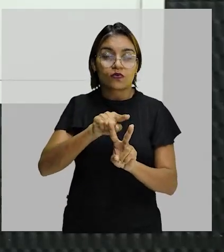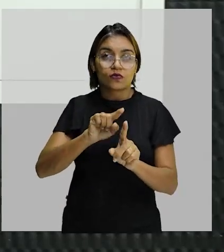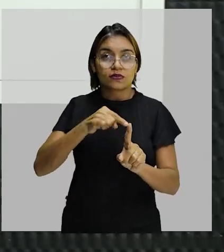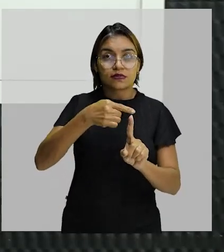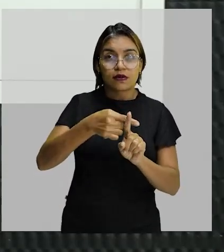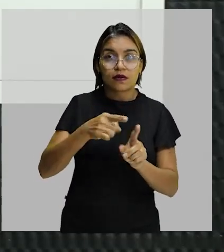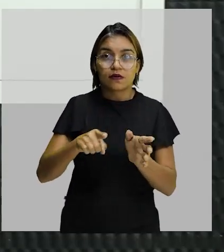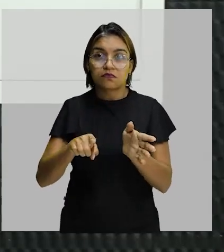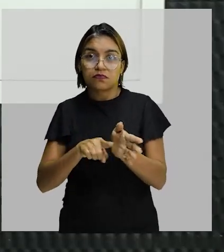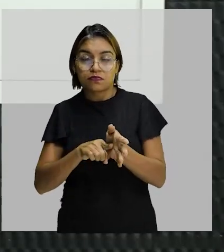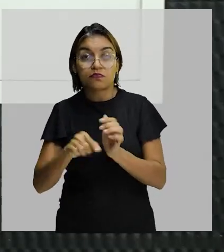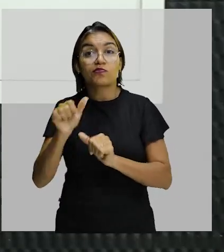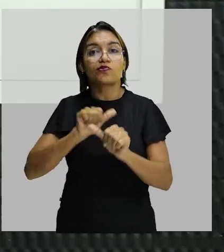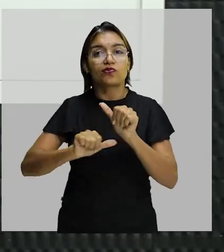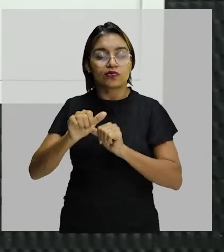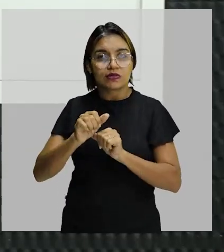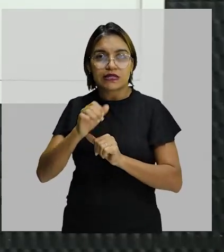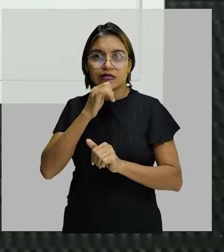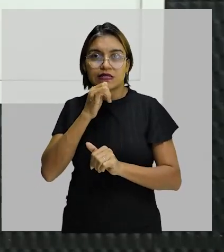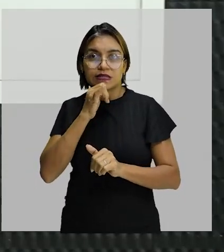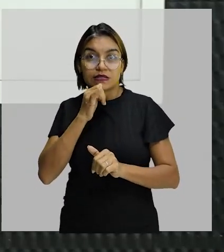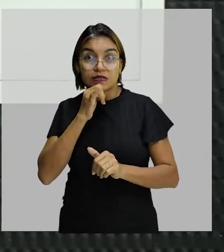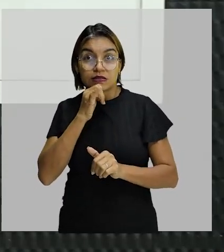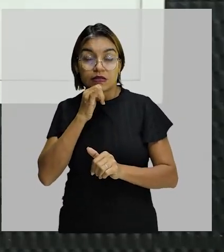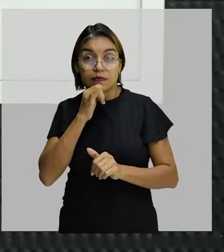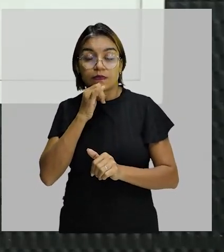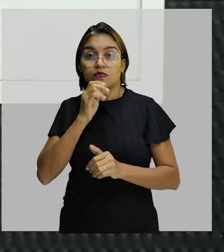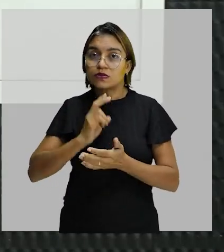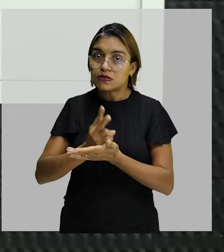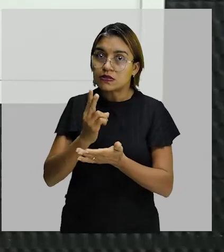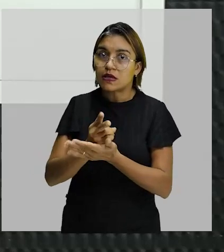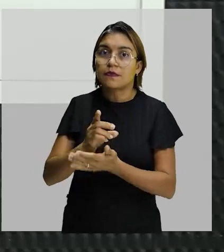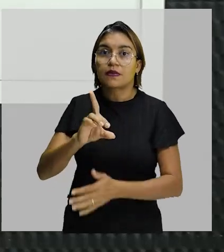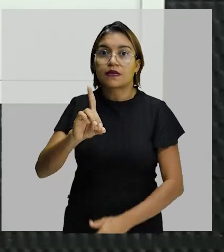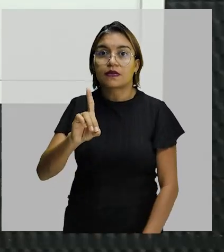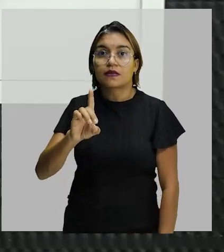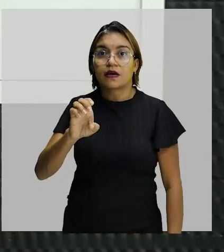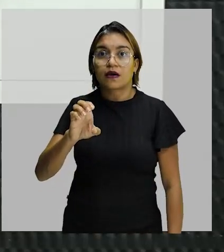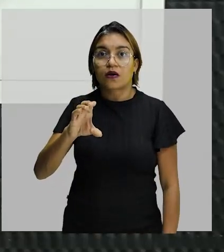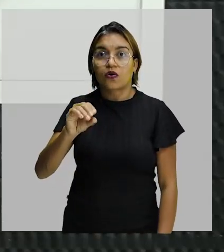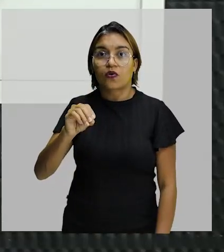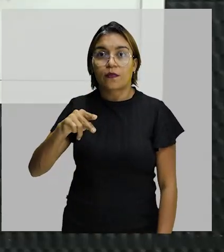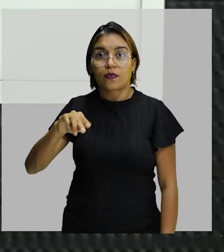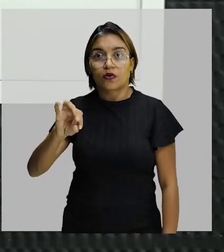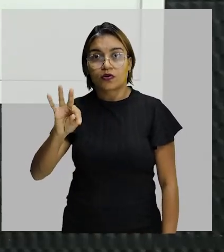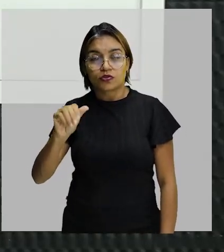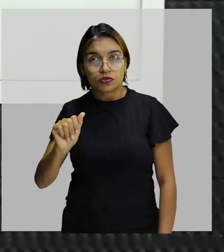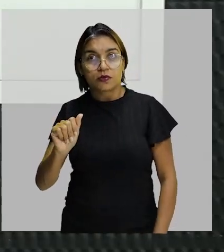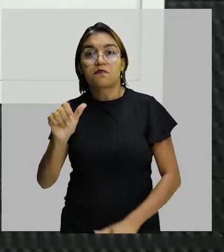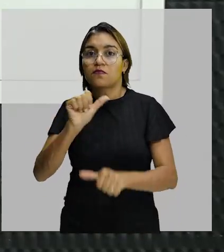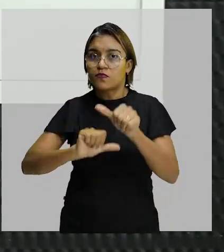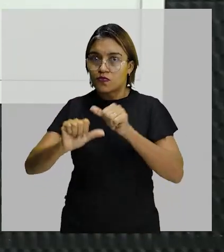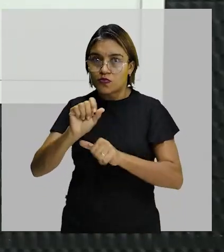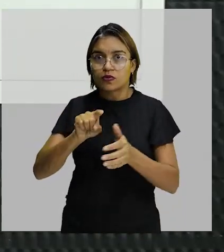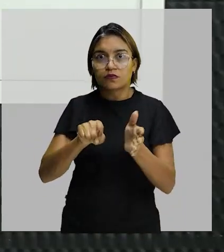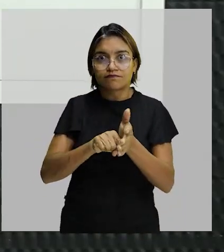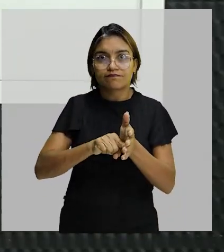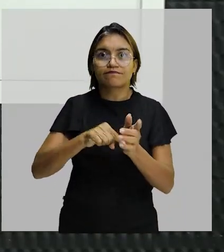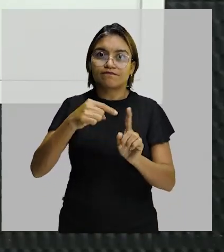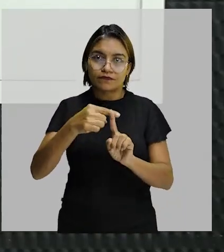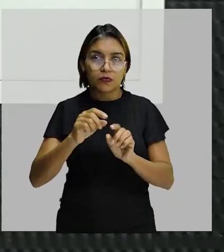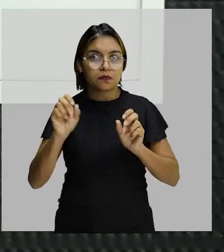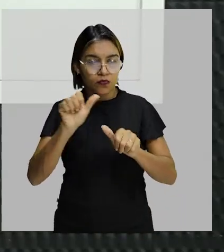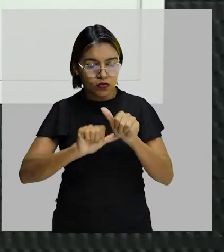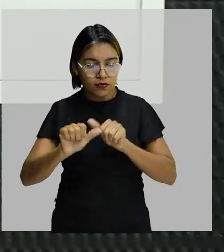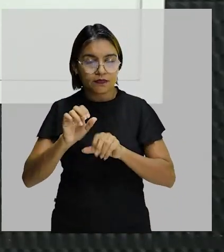for colocar na forma decomposta, você não pode esquecer de mudar o sinal. Certo? Então, turminha, ó, ele pede para a gente escrever,